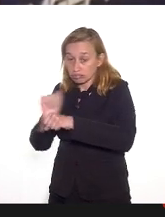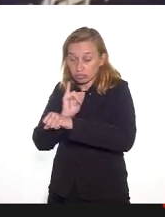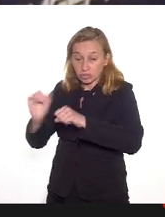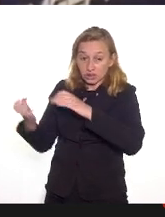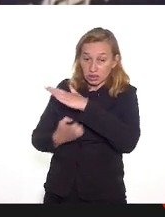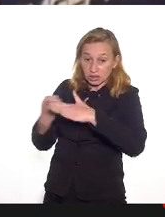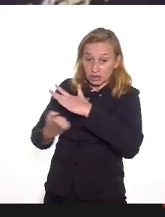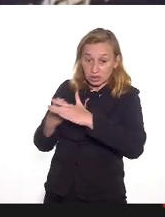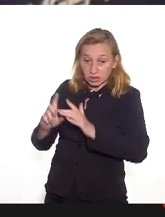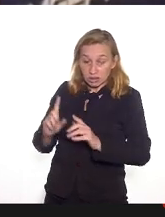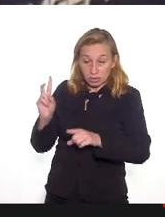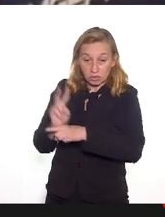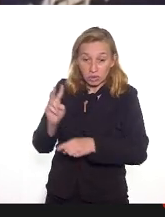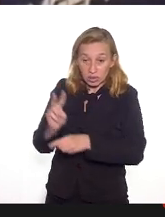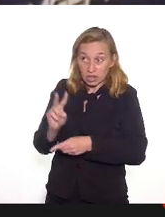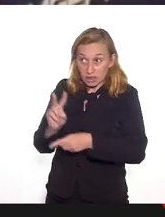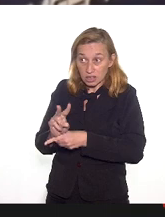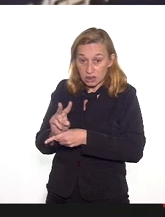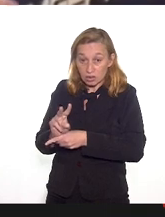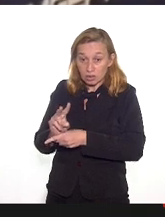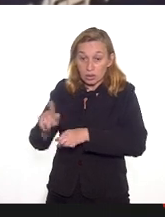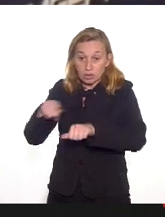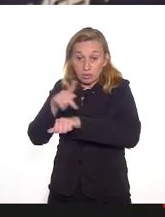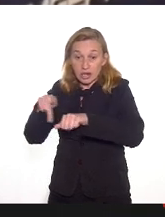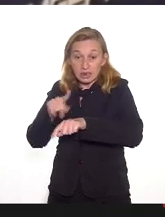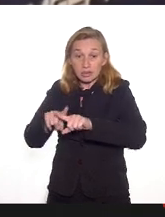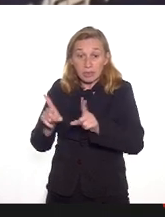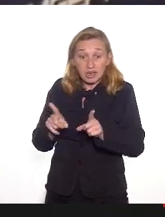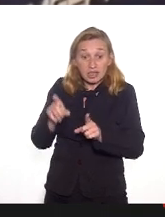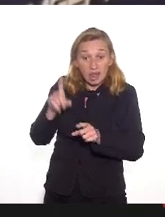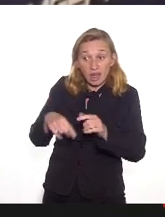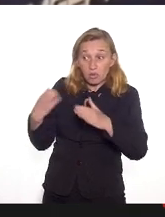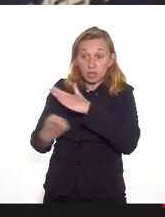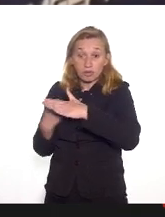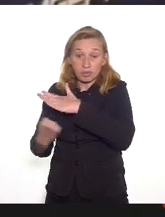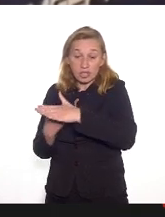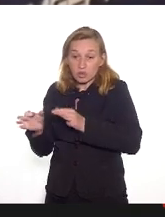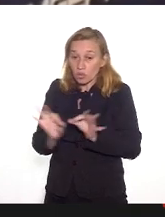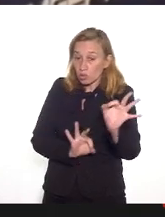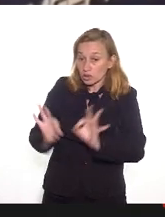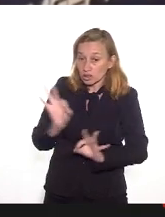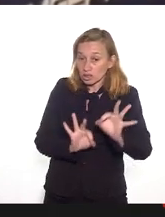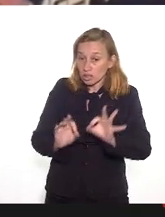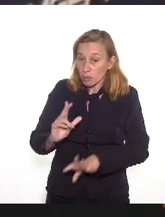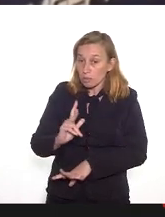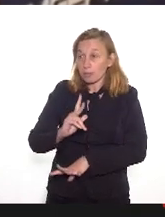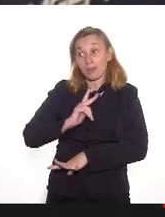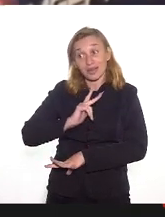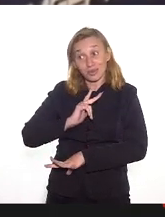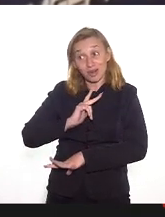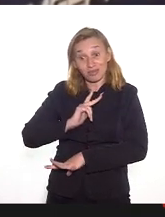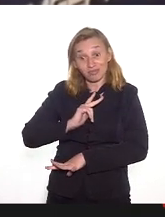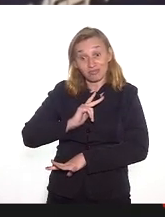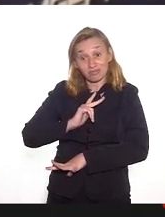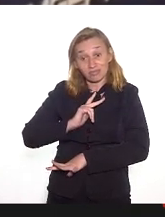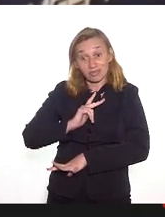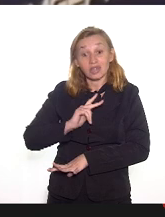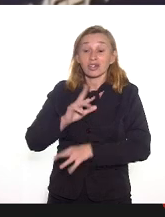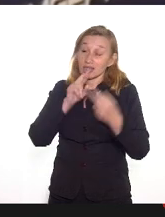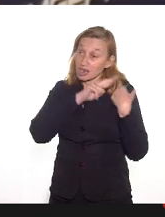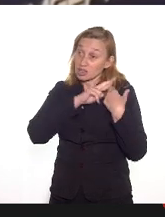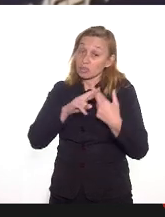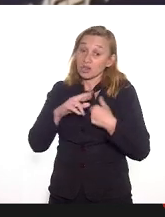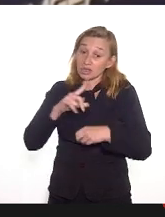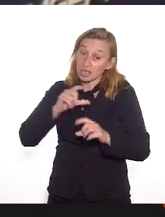uma função na defesa do país, mas é uma empresa com uma organização privada e tem uma